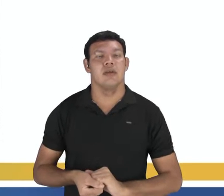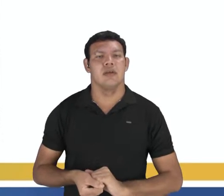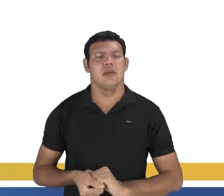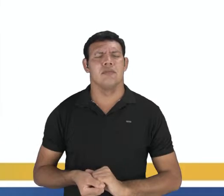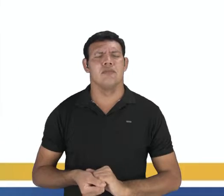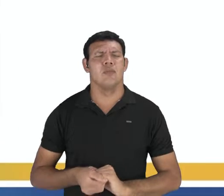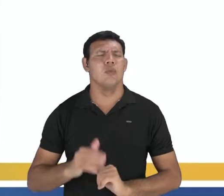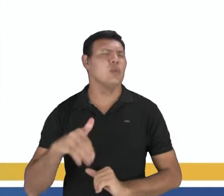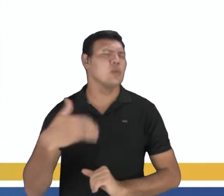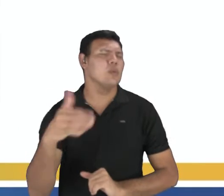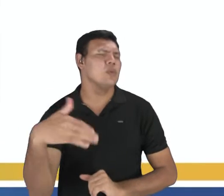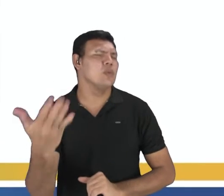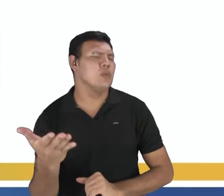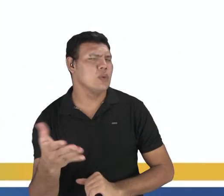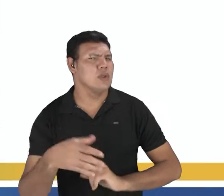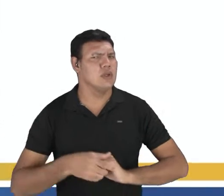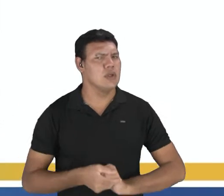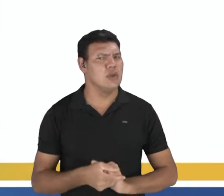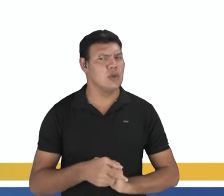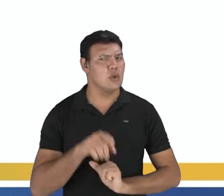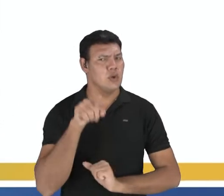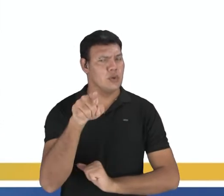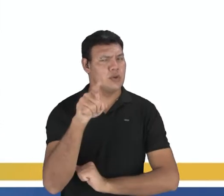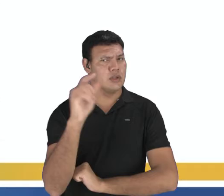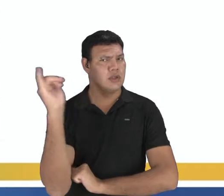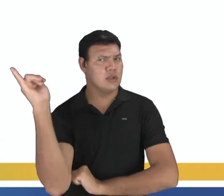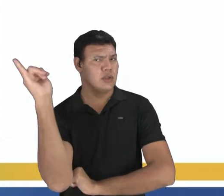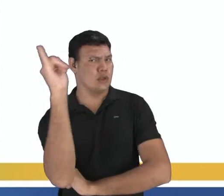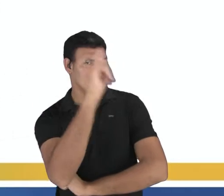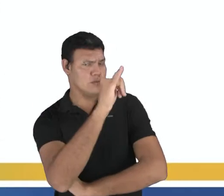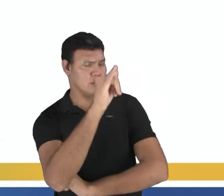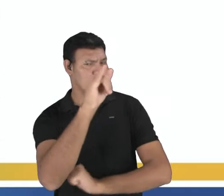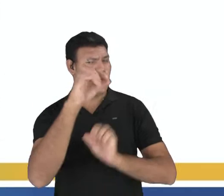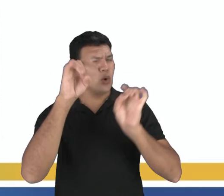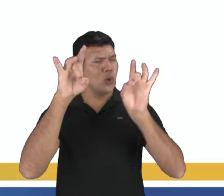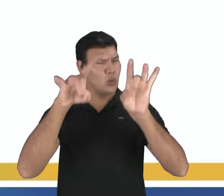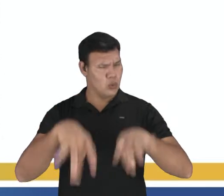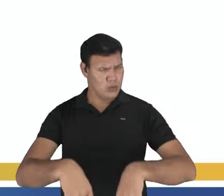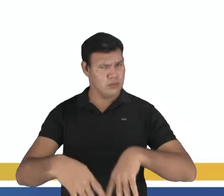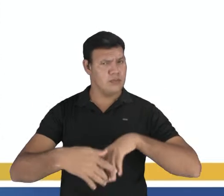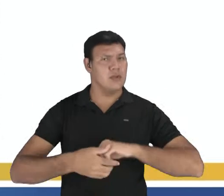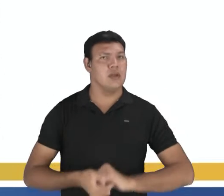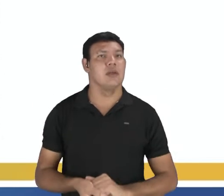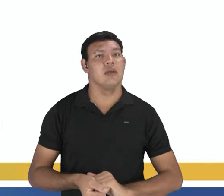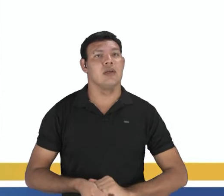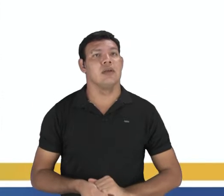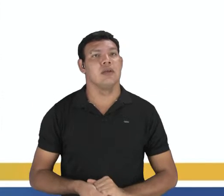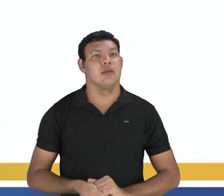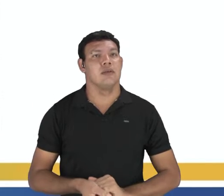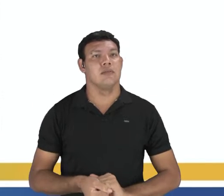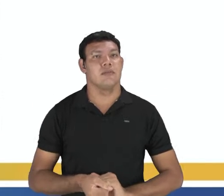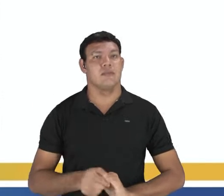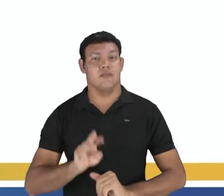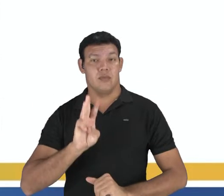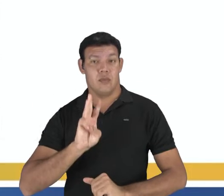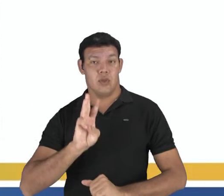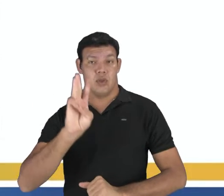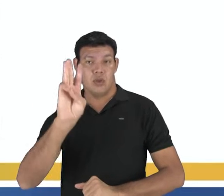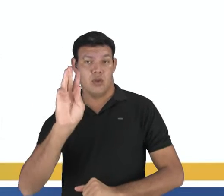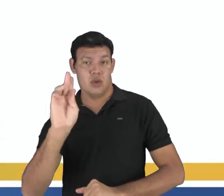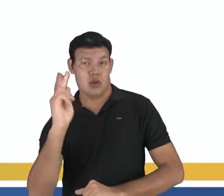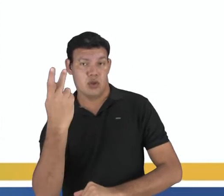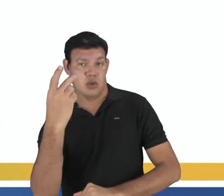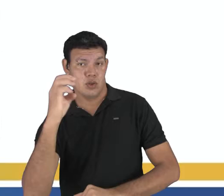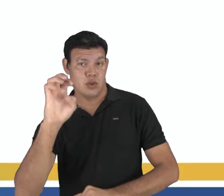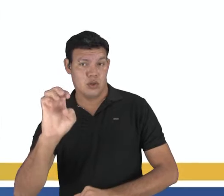Quando foi a última vez que você viajou whether Vamos agora para terceira Where where